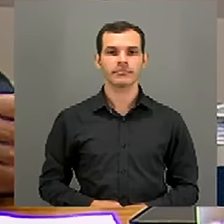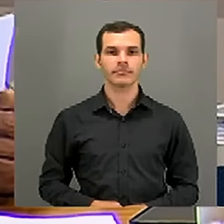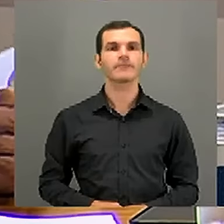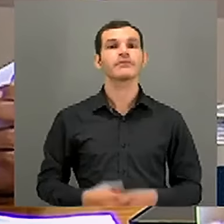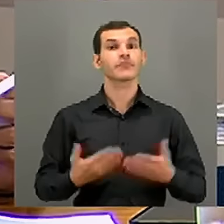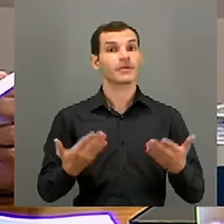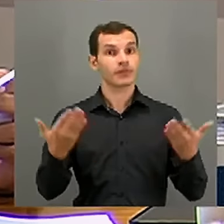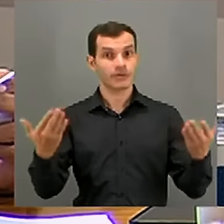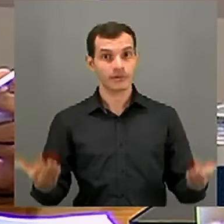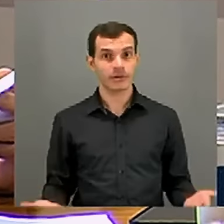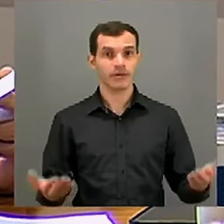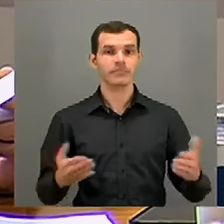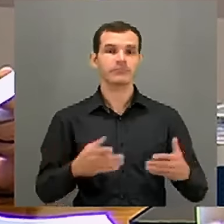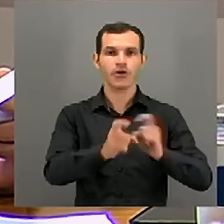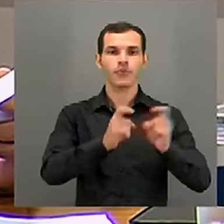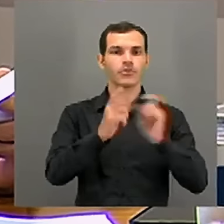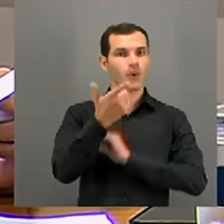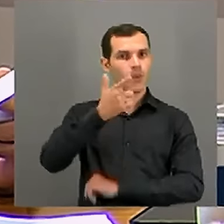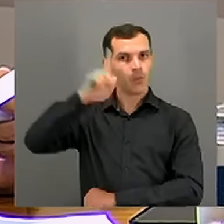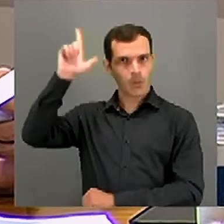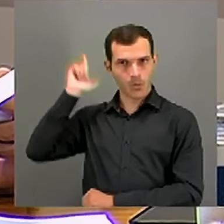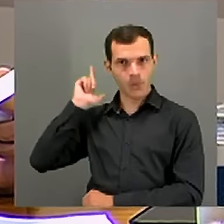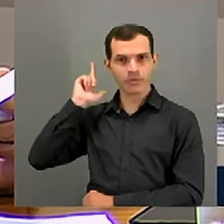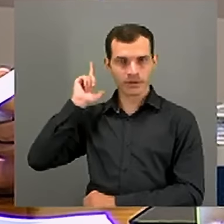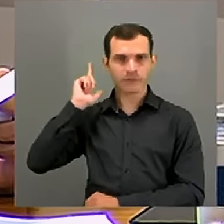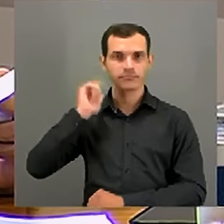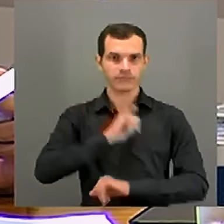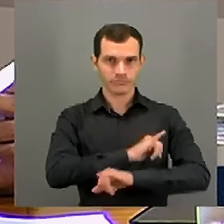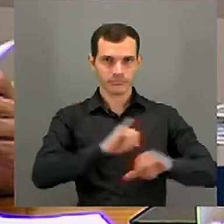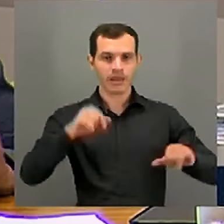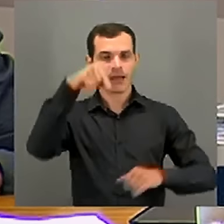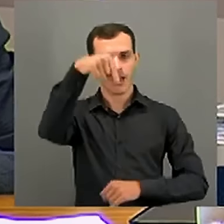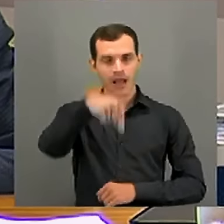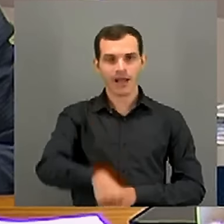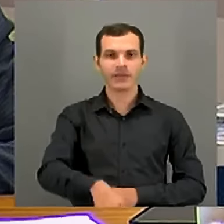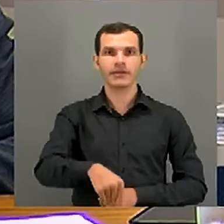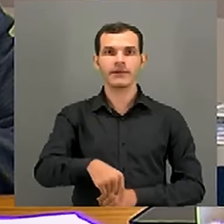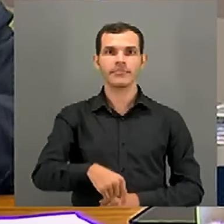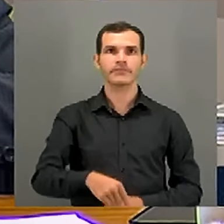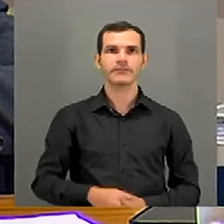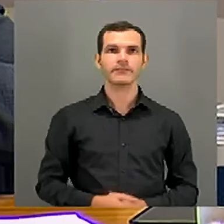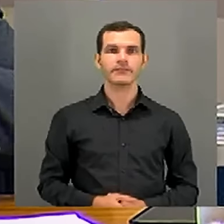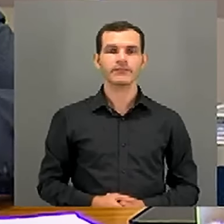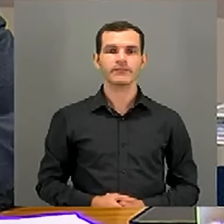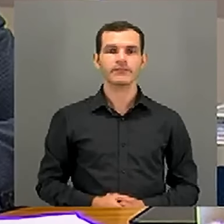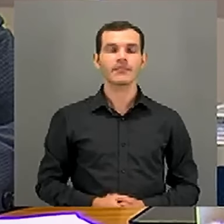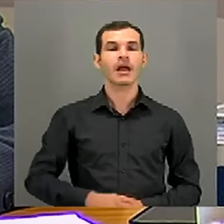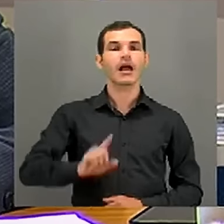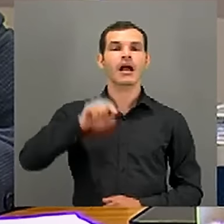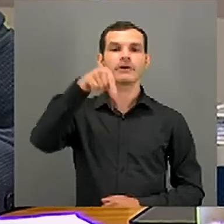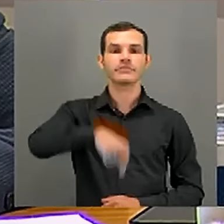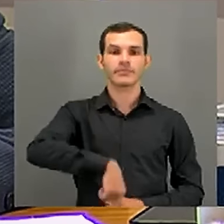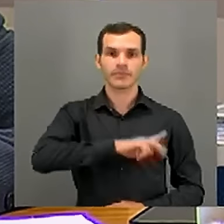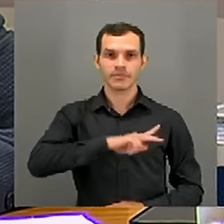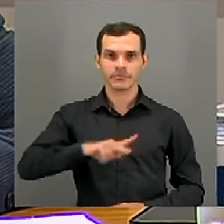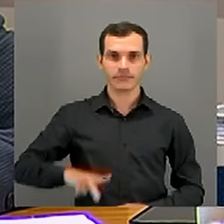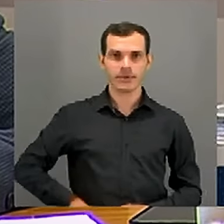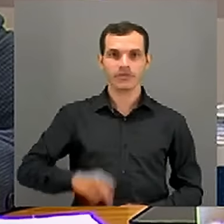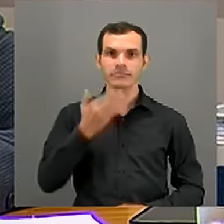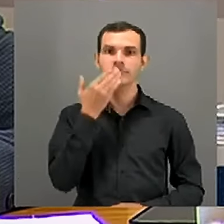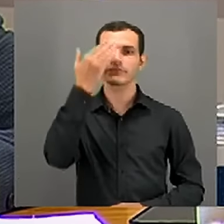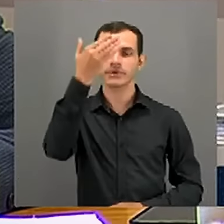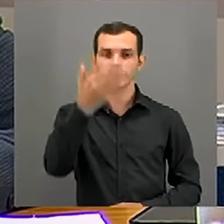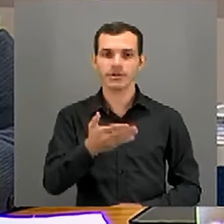Contudo, conforme informado, esta presidência acolheu petição apresentada pelos advogados